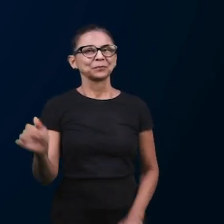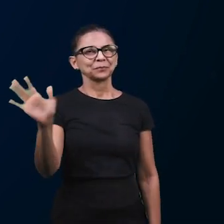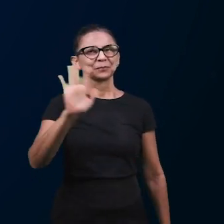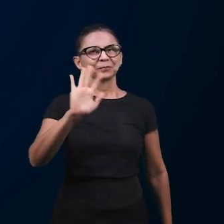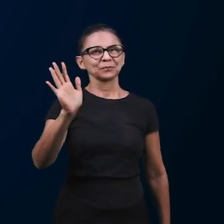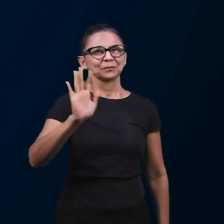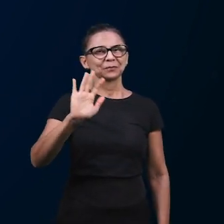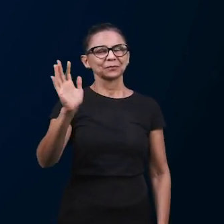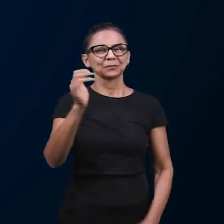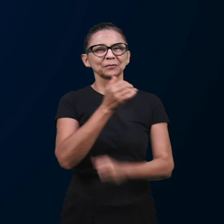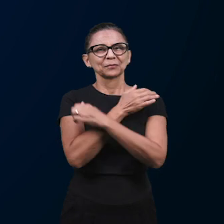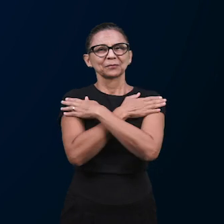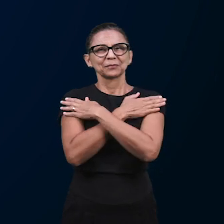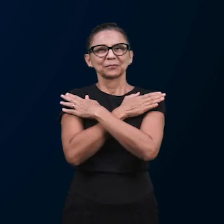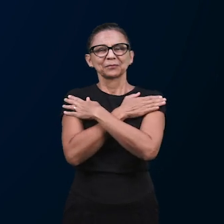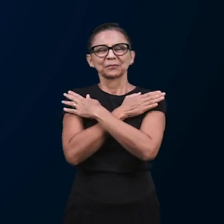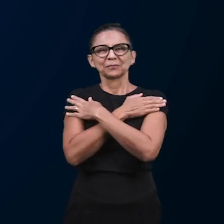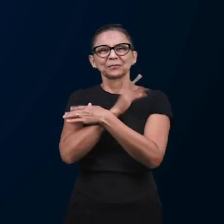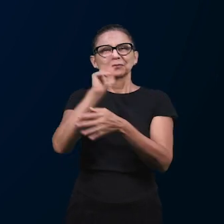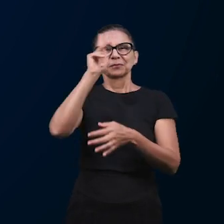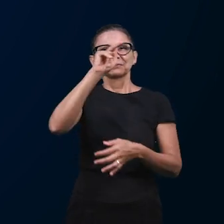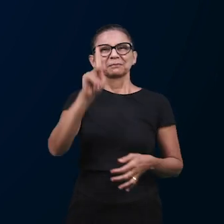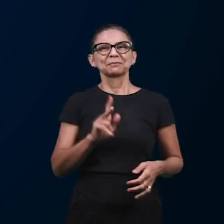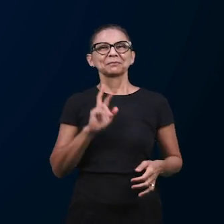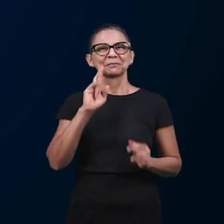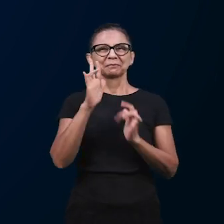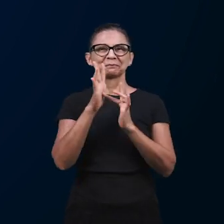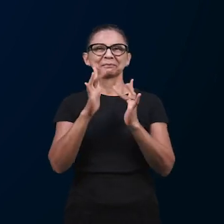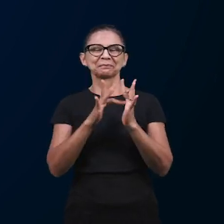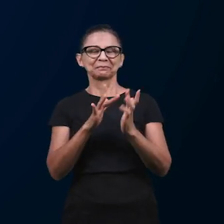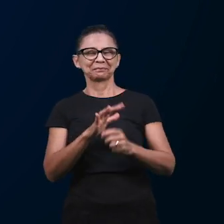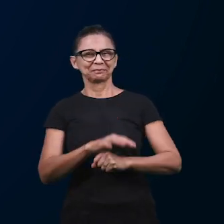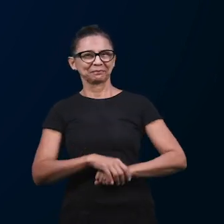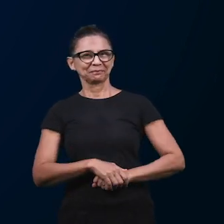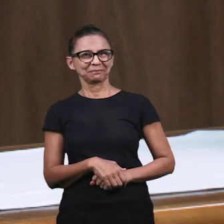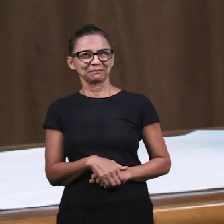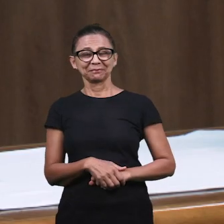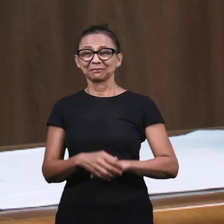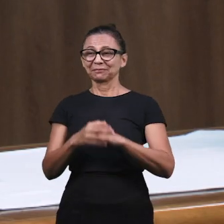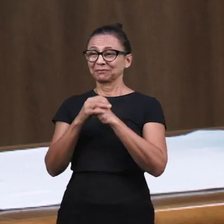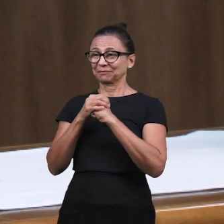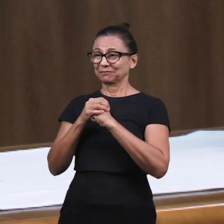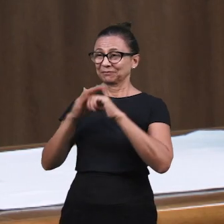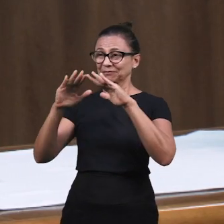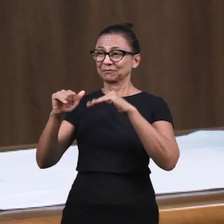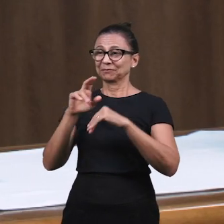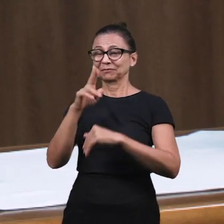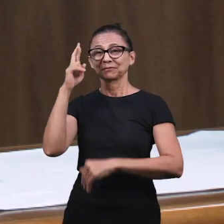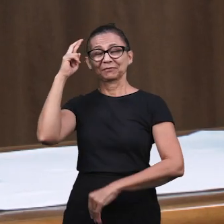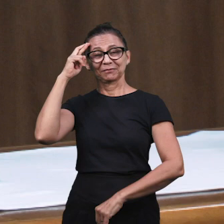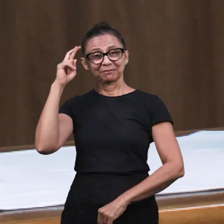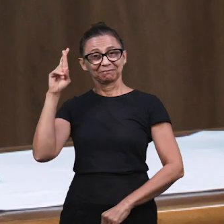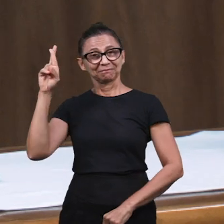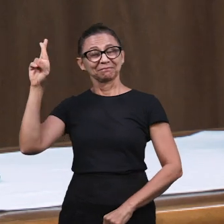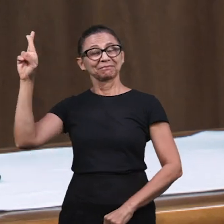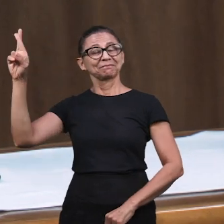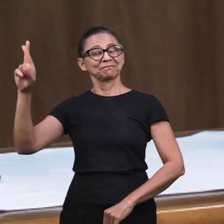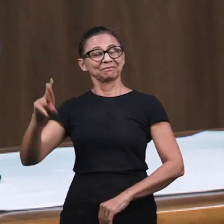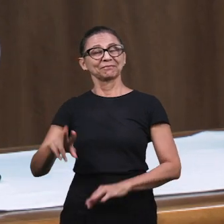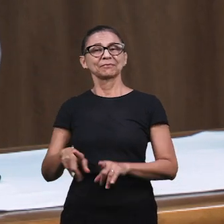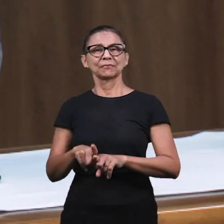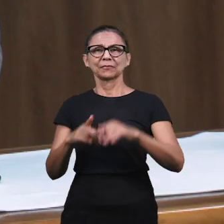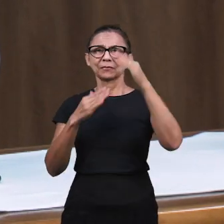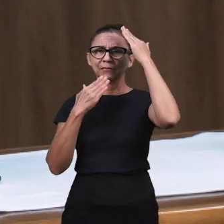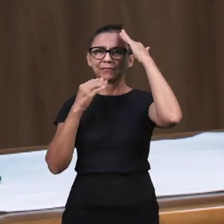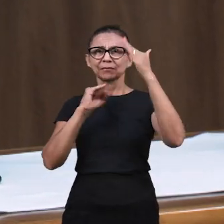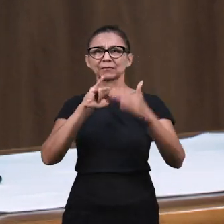dos nossos irmãos com um abraço fraternal e com a paz do Senhor Jesus. Amém, louvado seja o nome do Senhor. Palavra